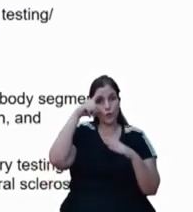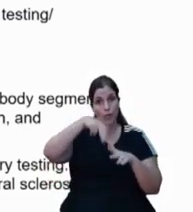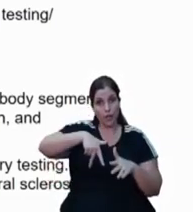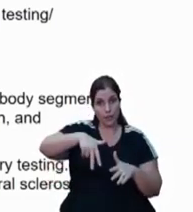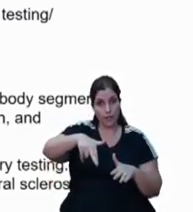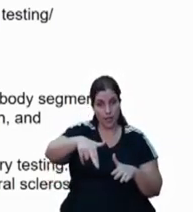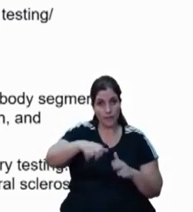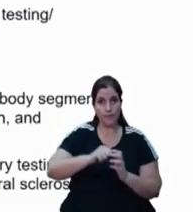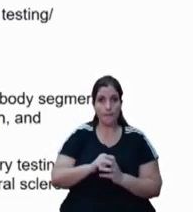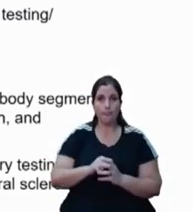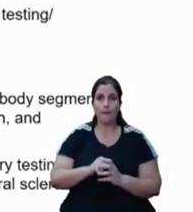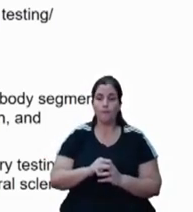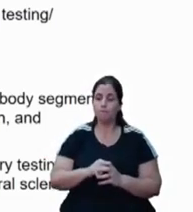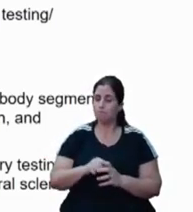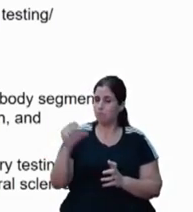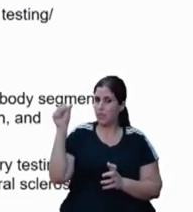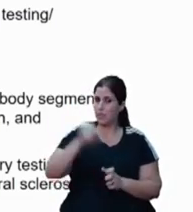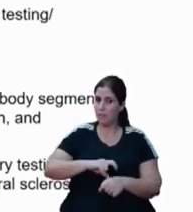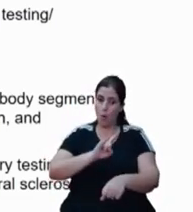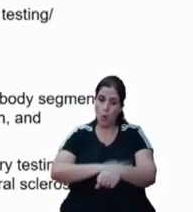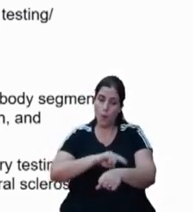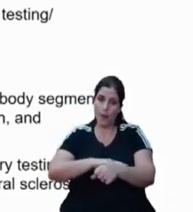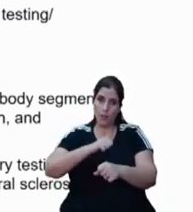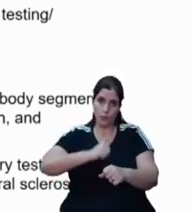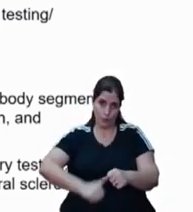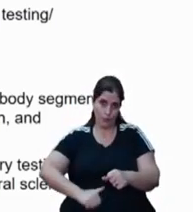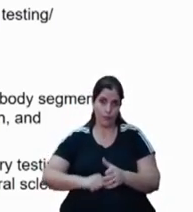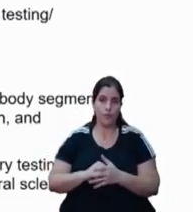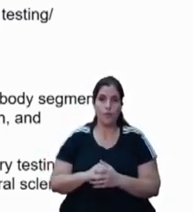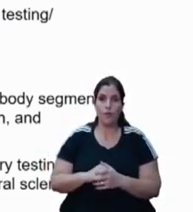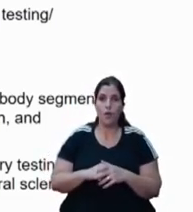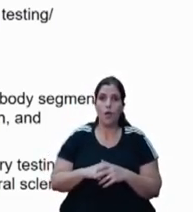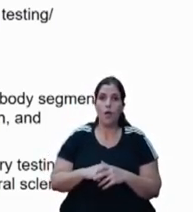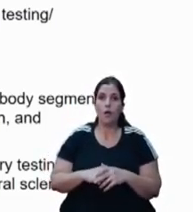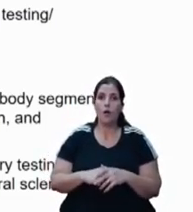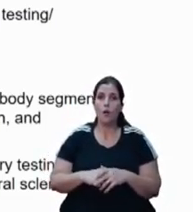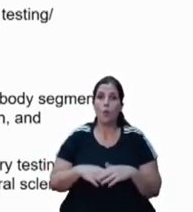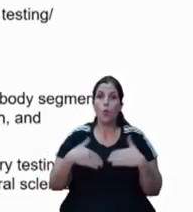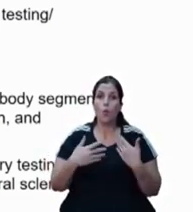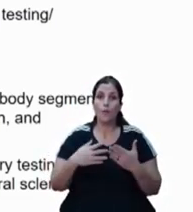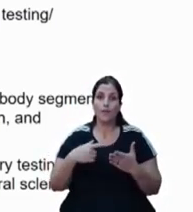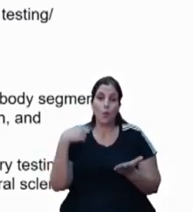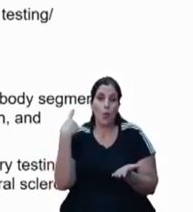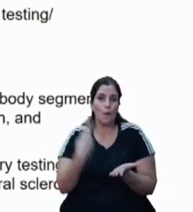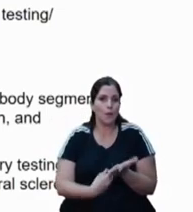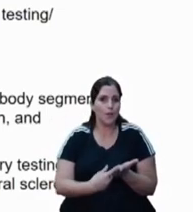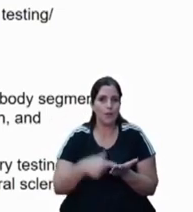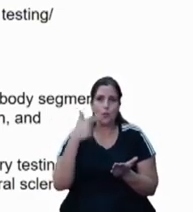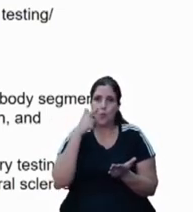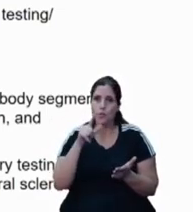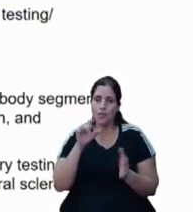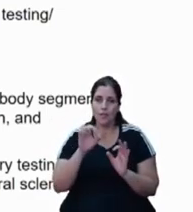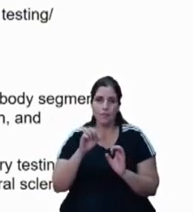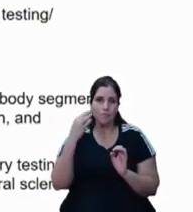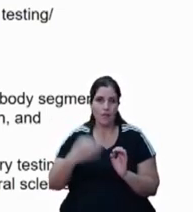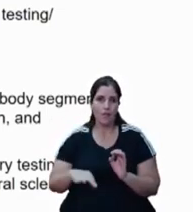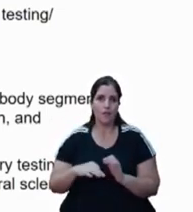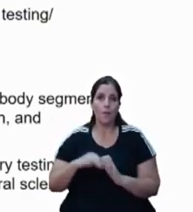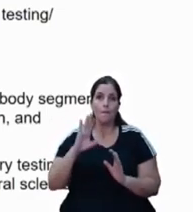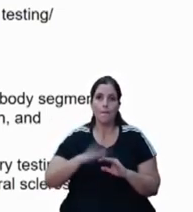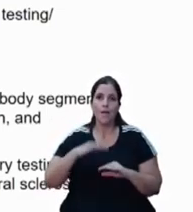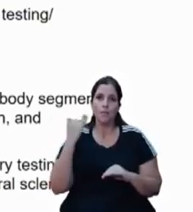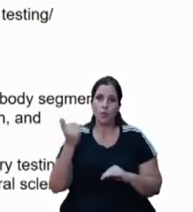associada à urgência urinária, e tipicamente associada ao comprometimento da percepção de vibração nos dedos dos pés. E, mais importante, todos